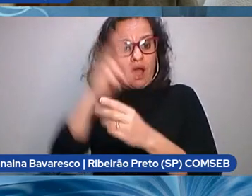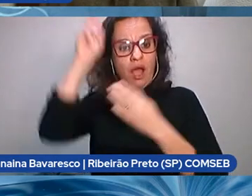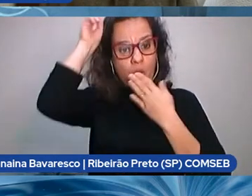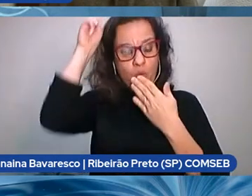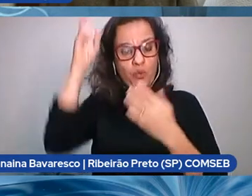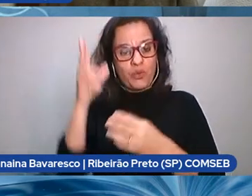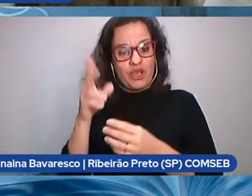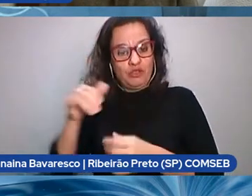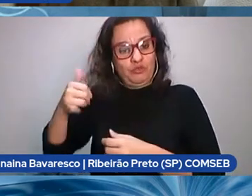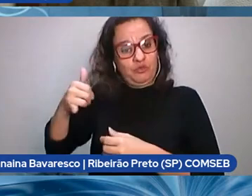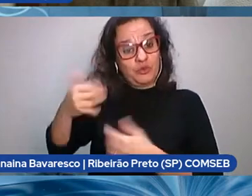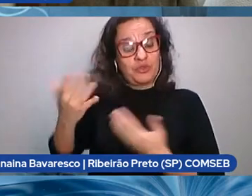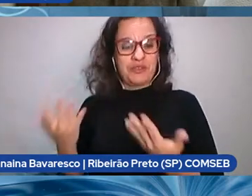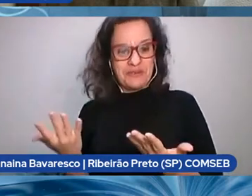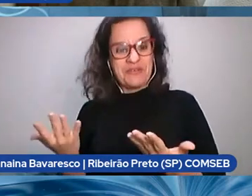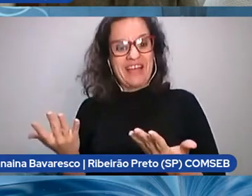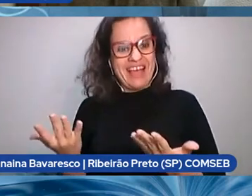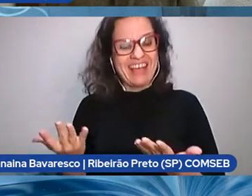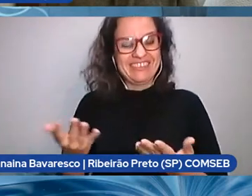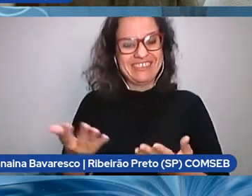Especialmente nos arredores.